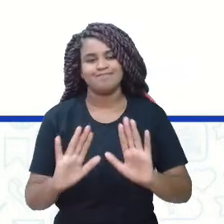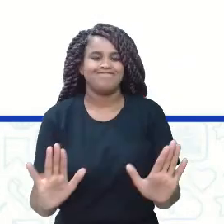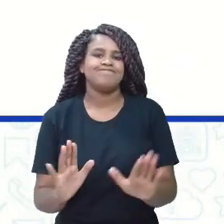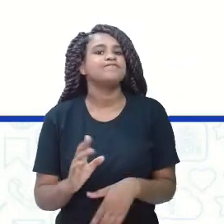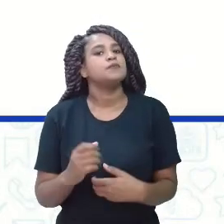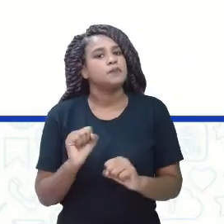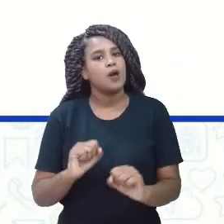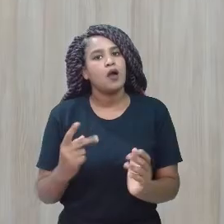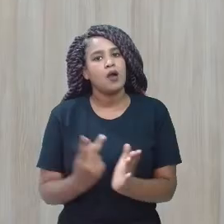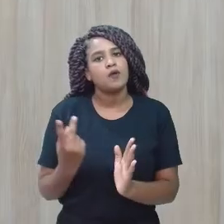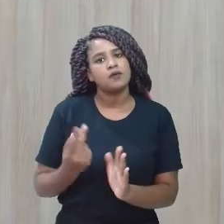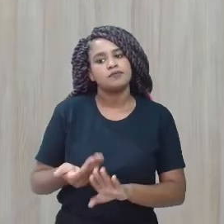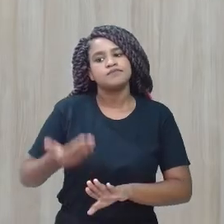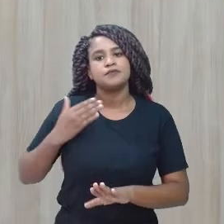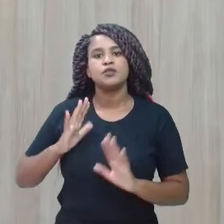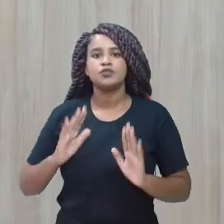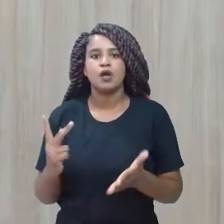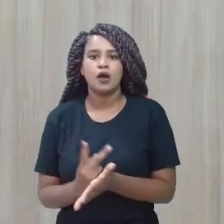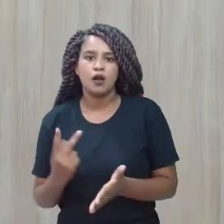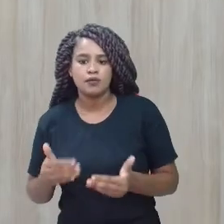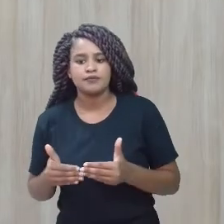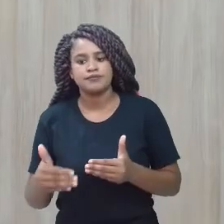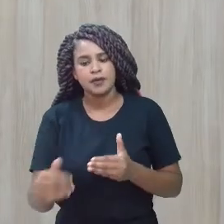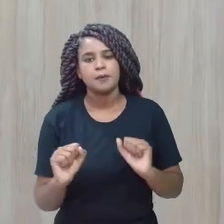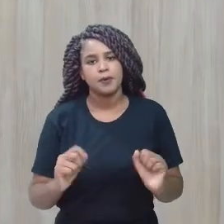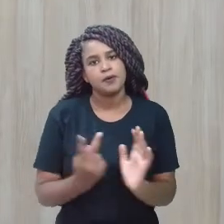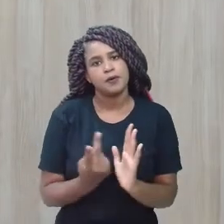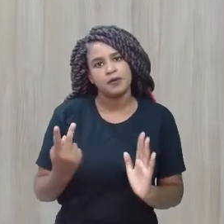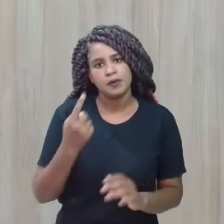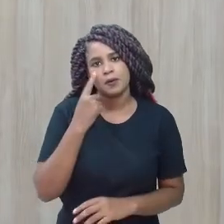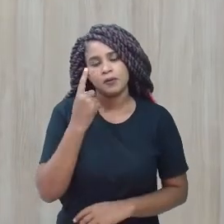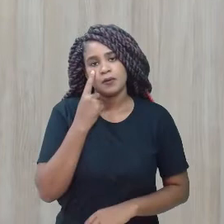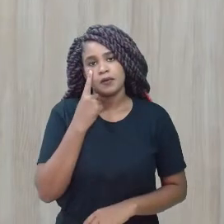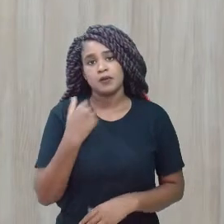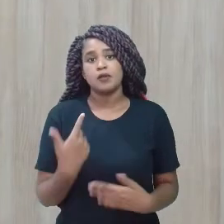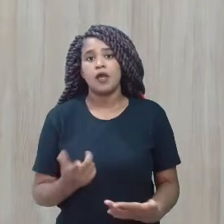sabe que essa questão de escassez, falta de água, a gente vê